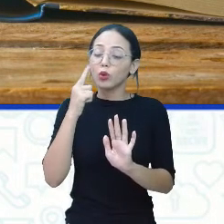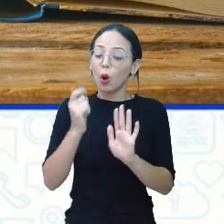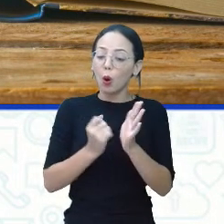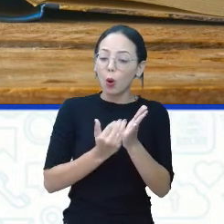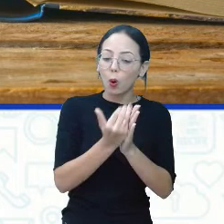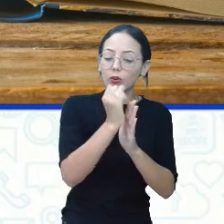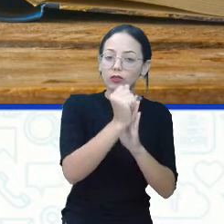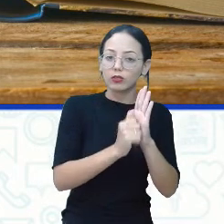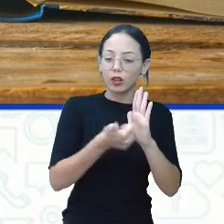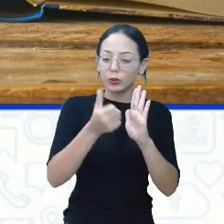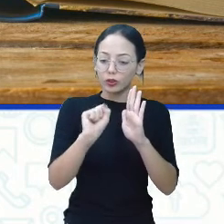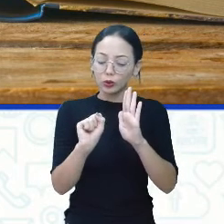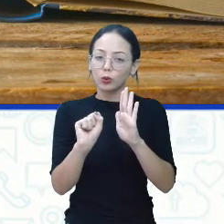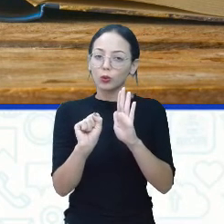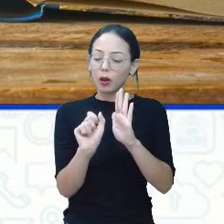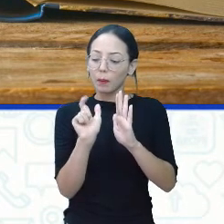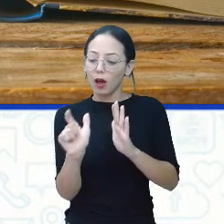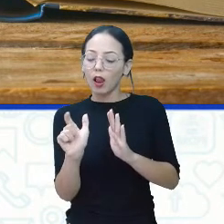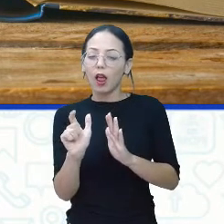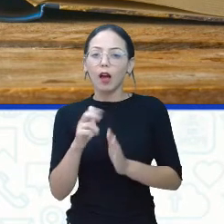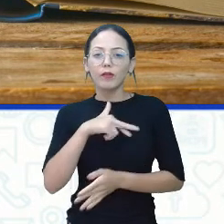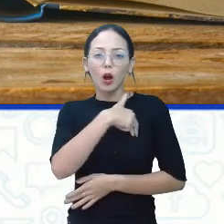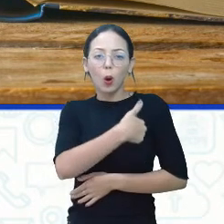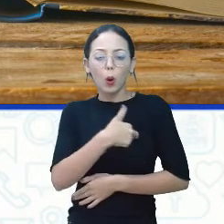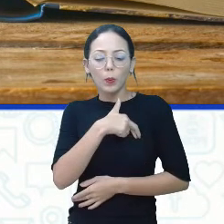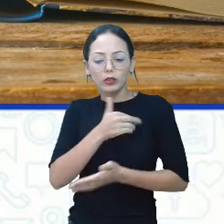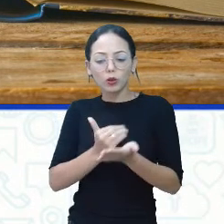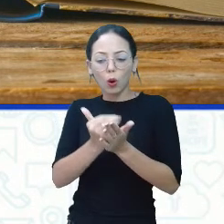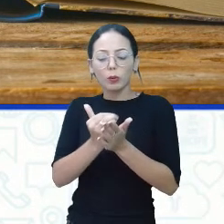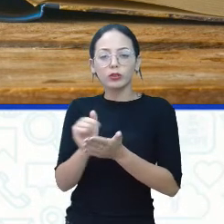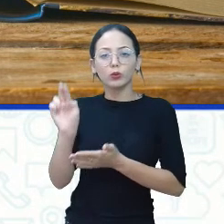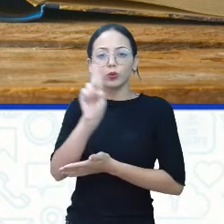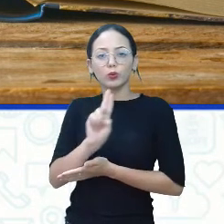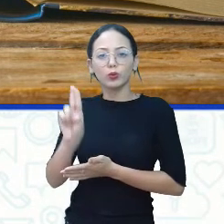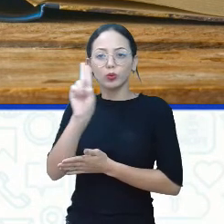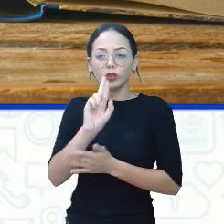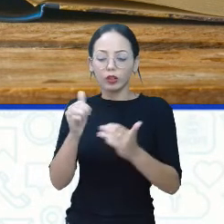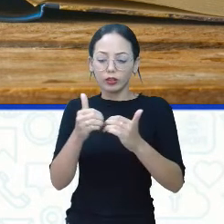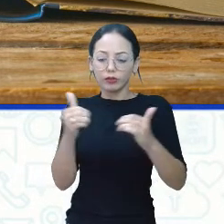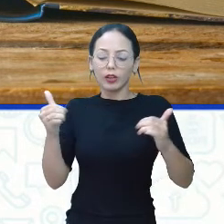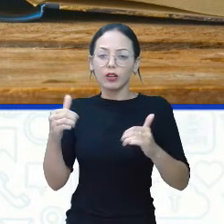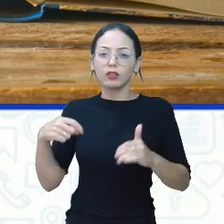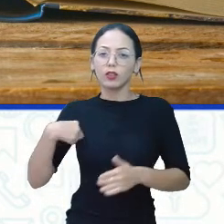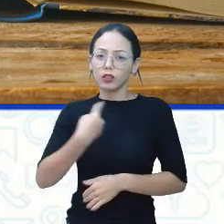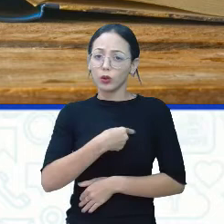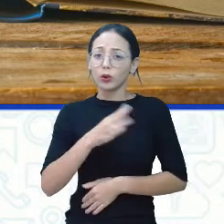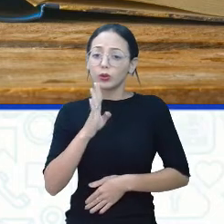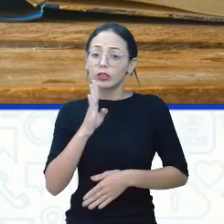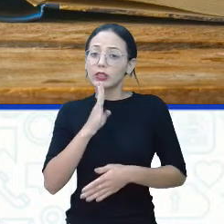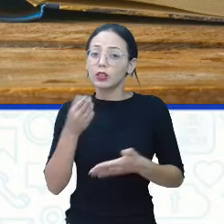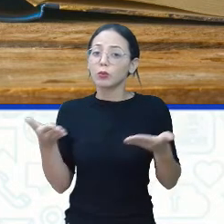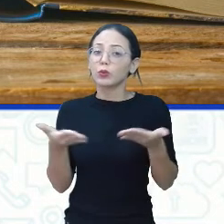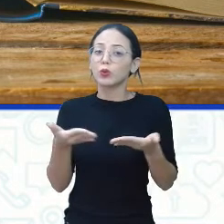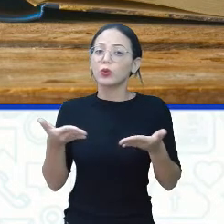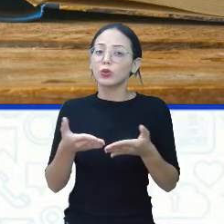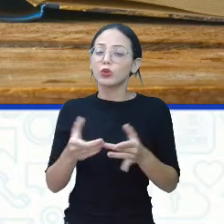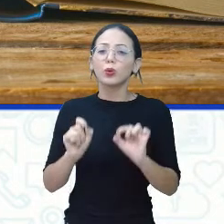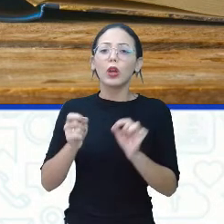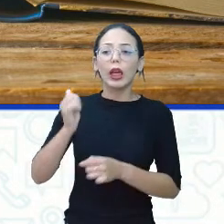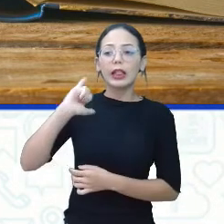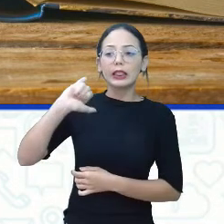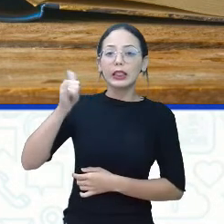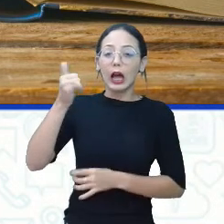século XVIII, que o termo romance começou a ser utilizado com a acepção que conhecemos hoje. Isso é uma